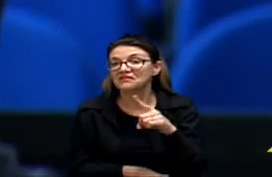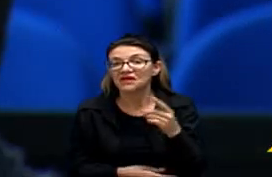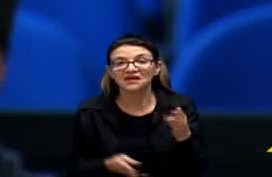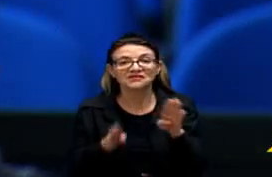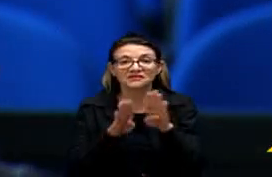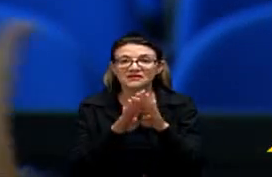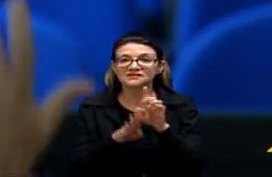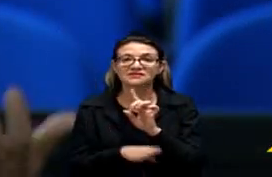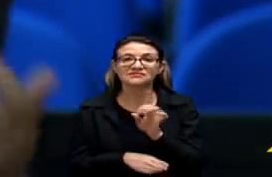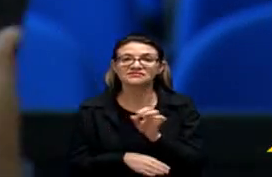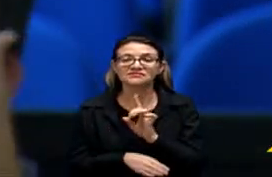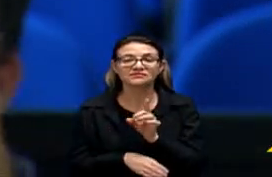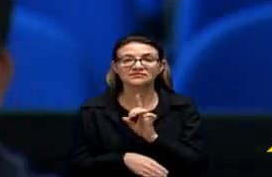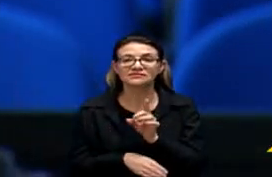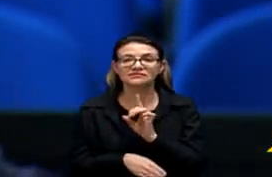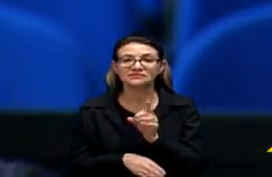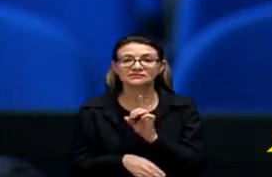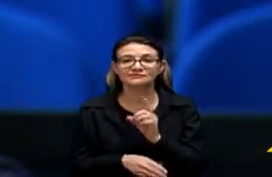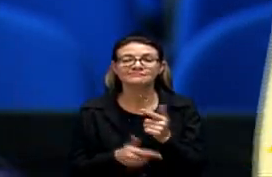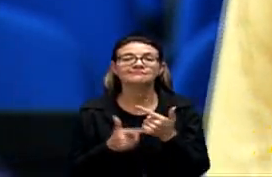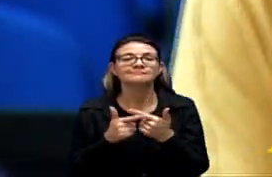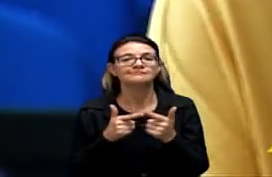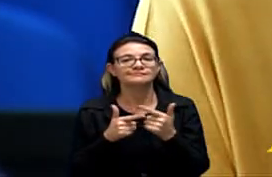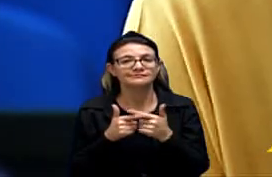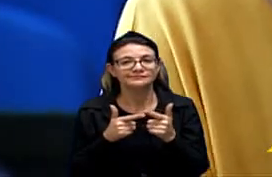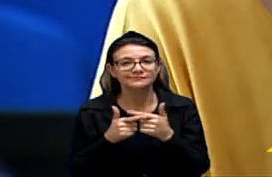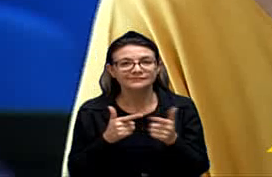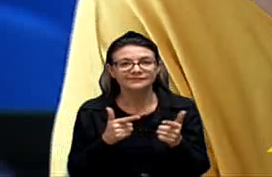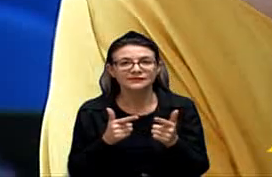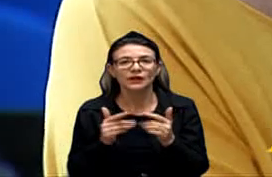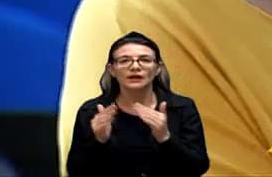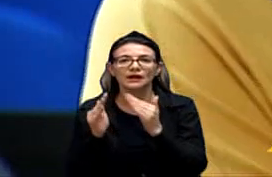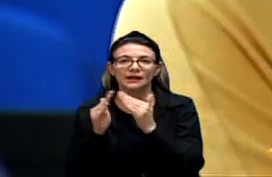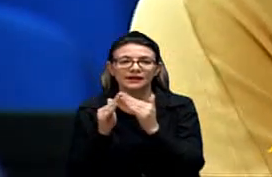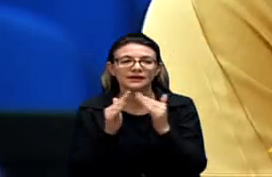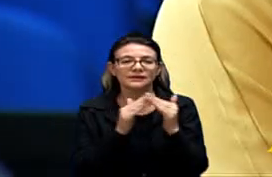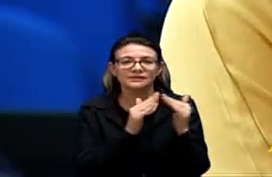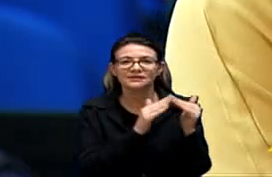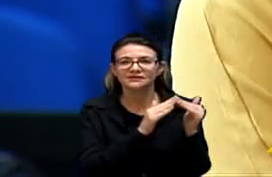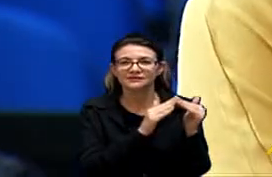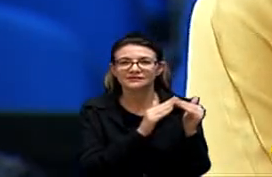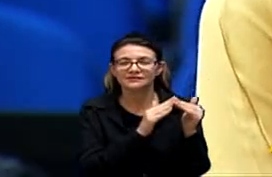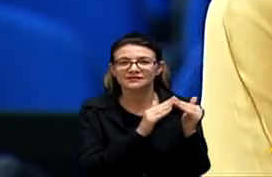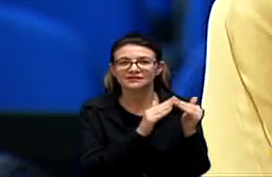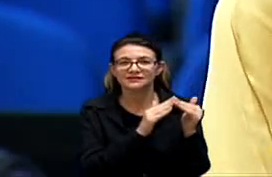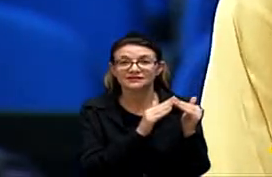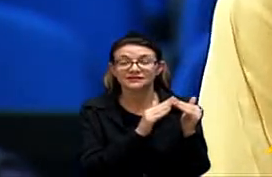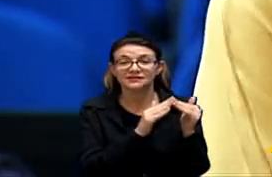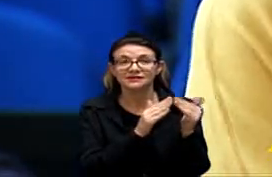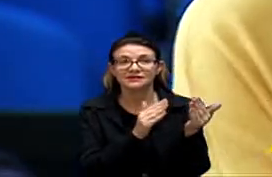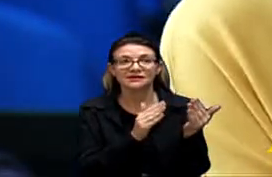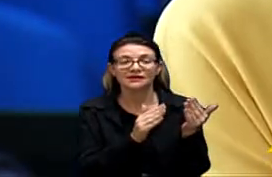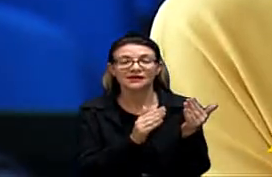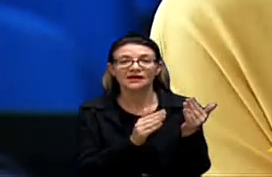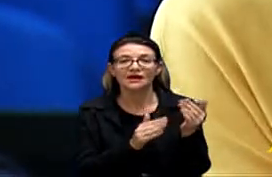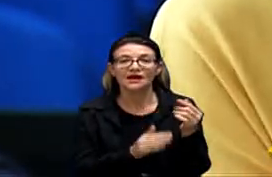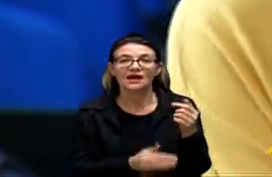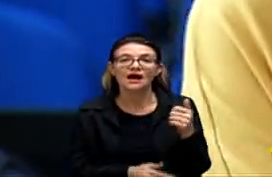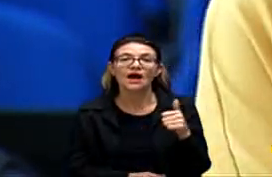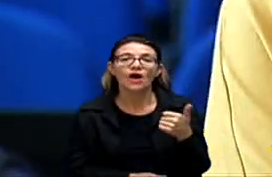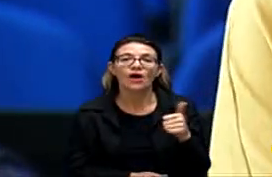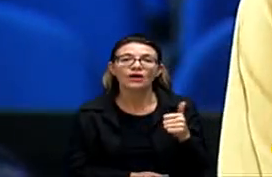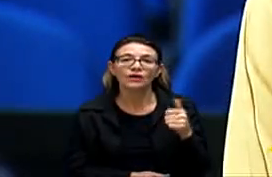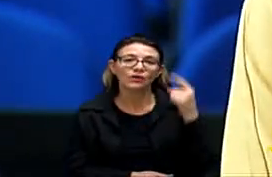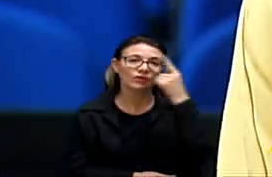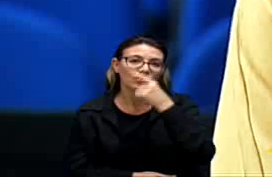fechamento Ou seja a gente tem um problema de vizinhos que tem que ficam da 11 horas começa